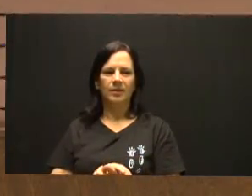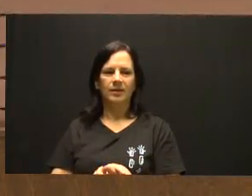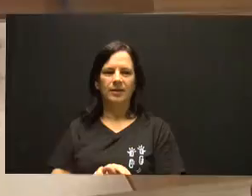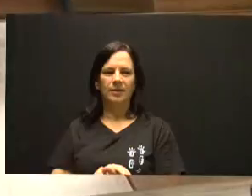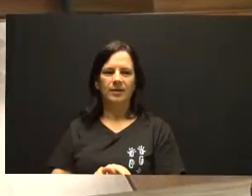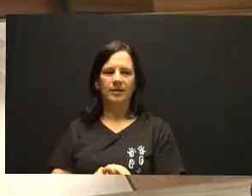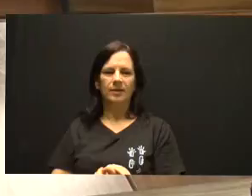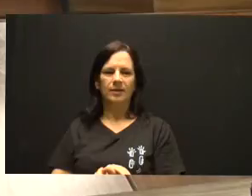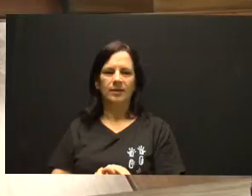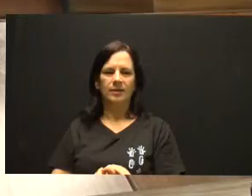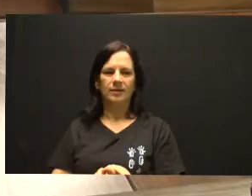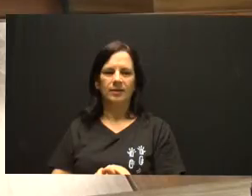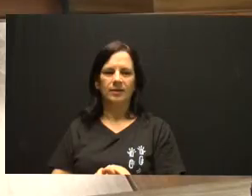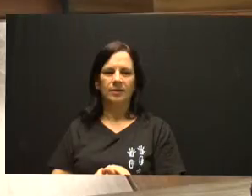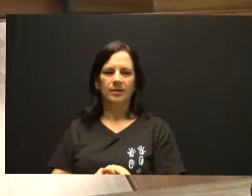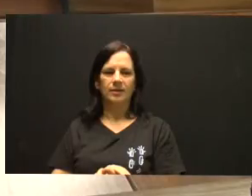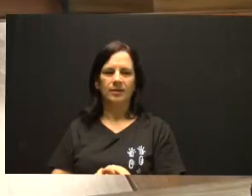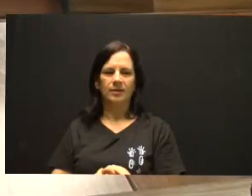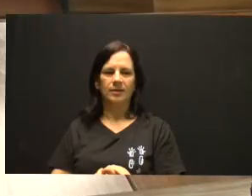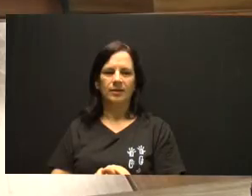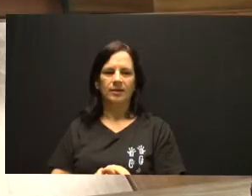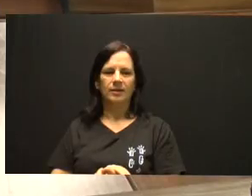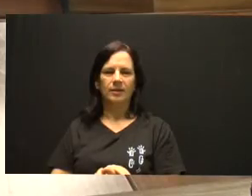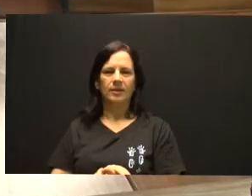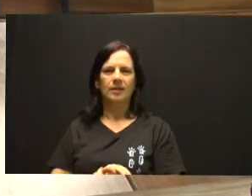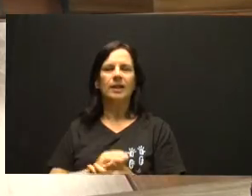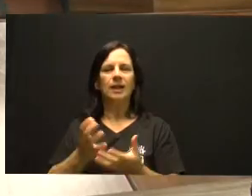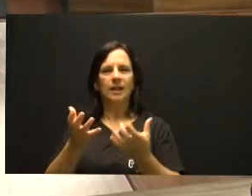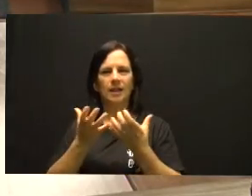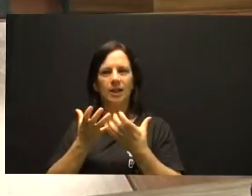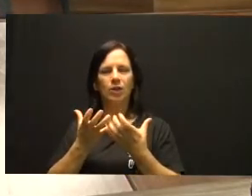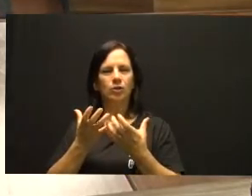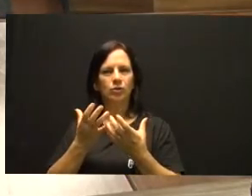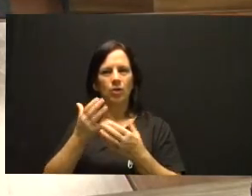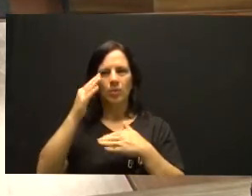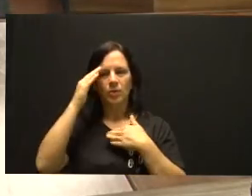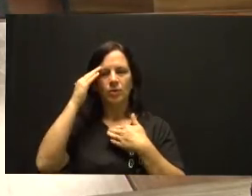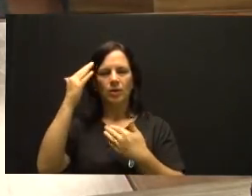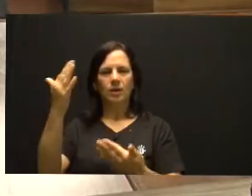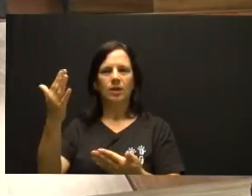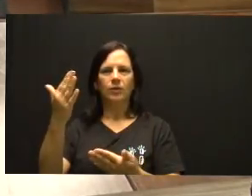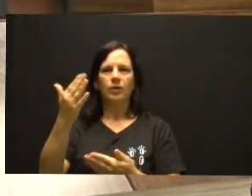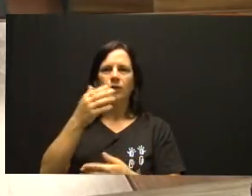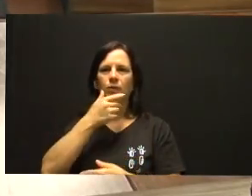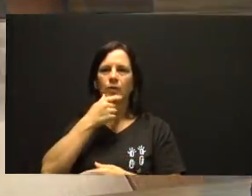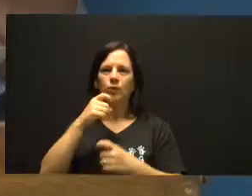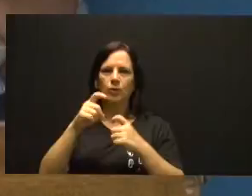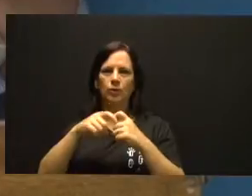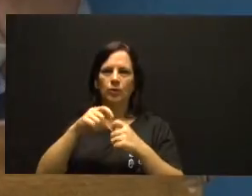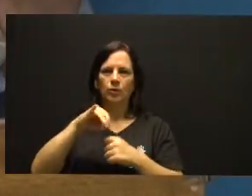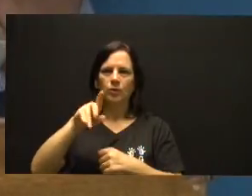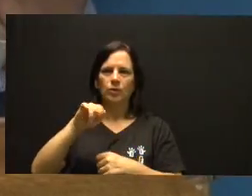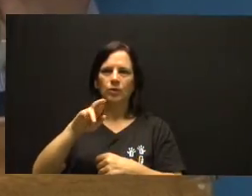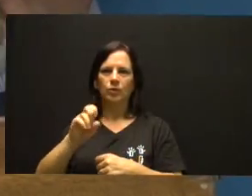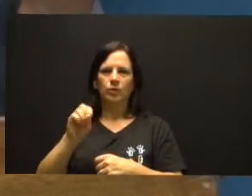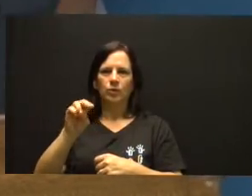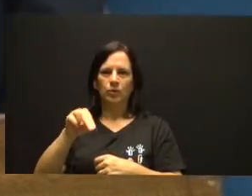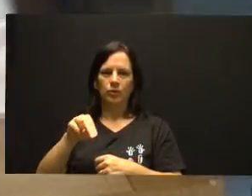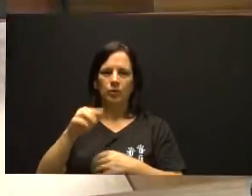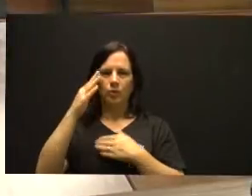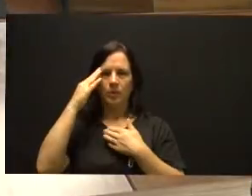Então, o meu agradecimento ao palavra, vereador Jair Dubá. Então, eu quero aqui só estender o meu agradecimento ao doutor Jefferson. Tá, obrigado, senhores